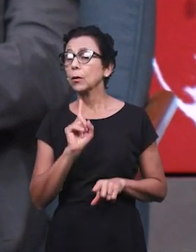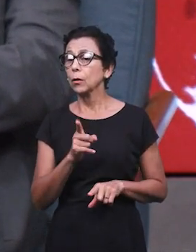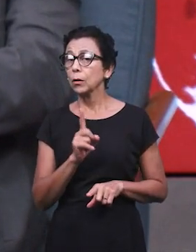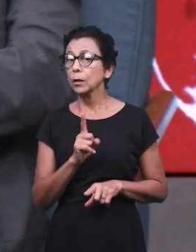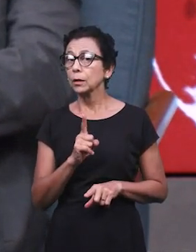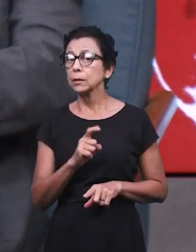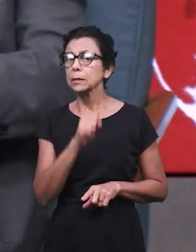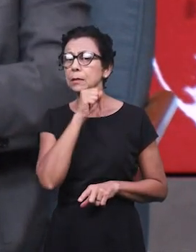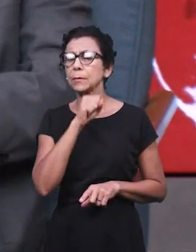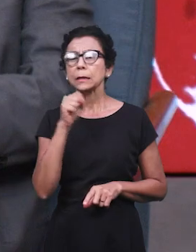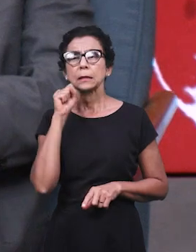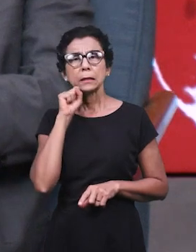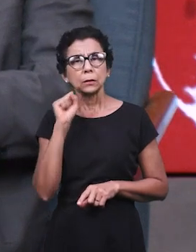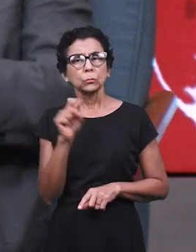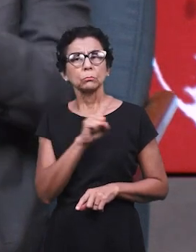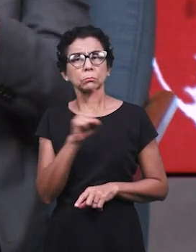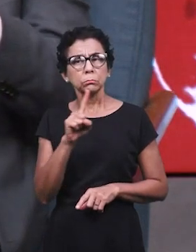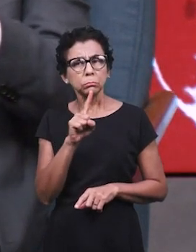casa de Israel.